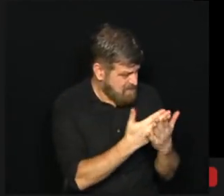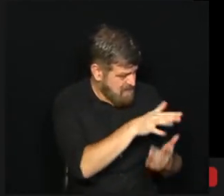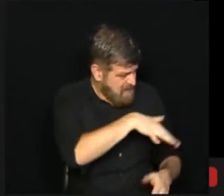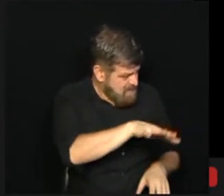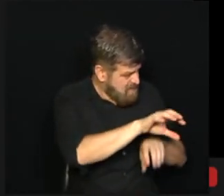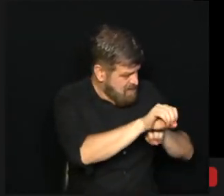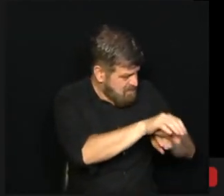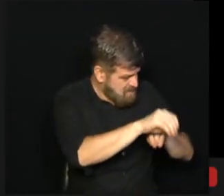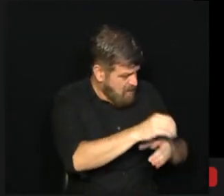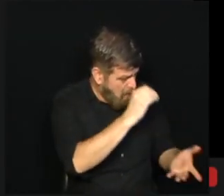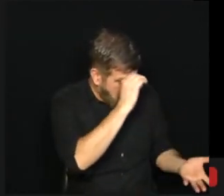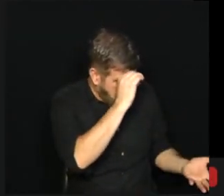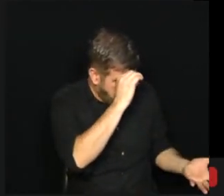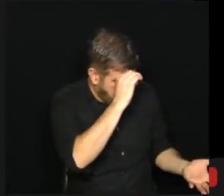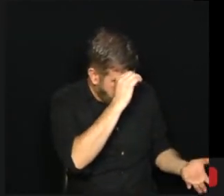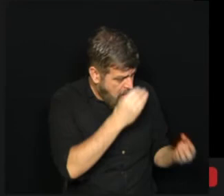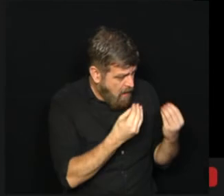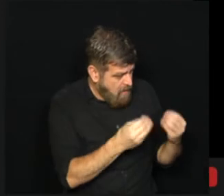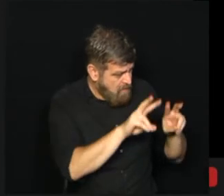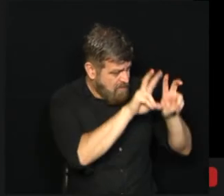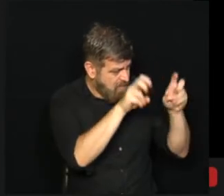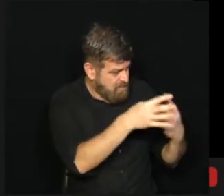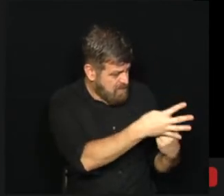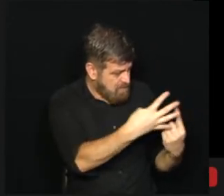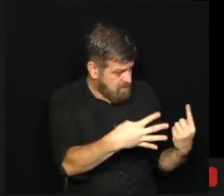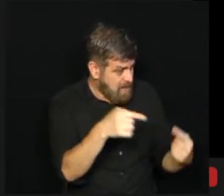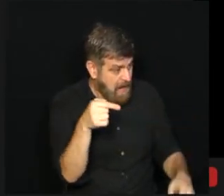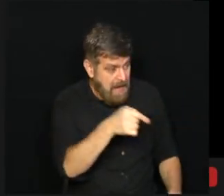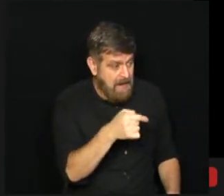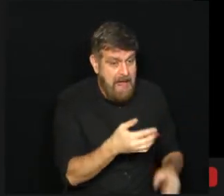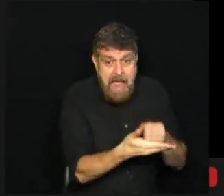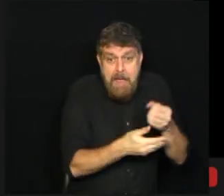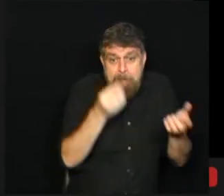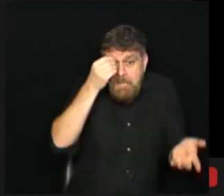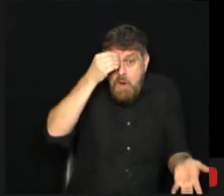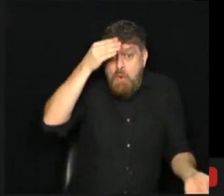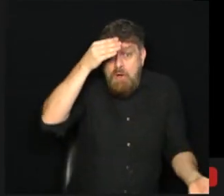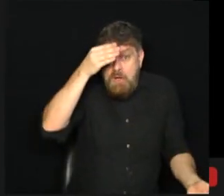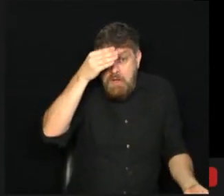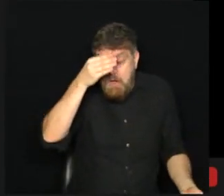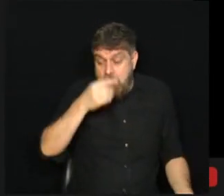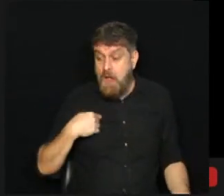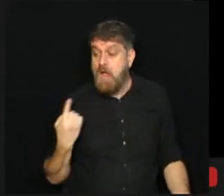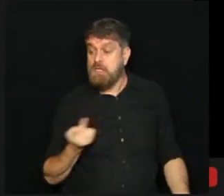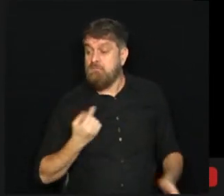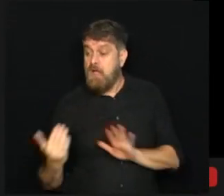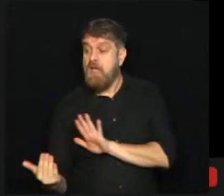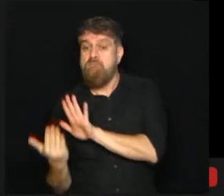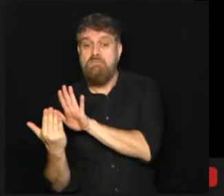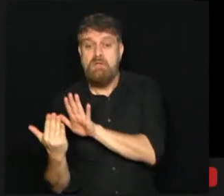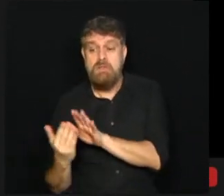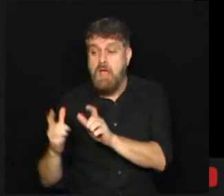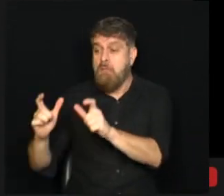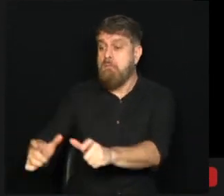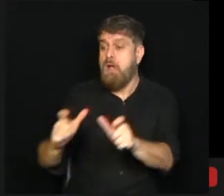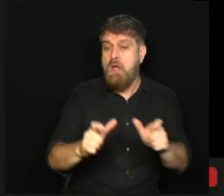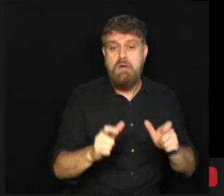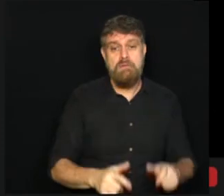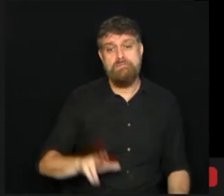educação, onde é o berço do conhecimento, onde que nós vamos enfrentar? Não vamos começar